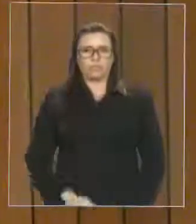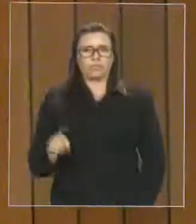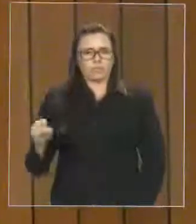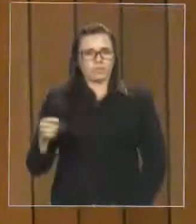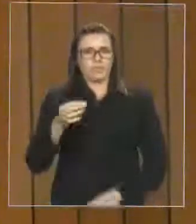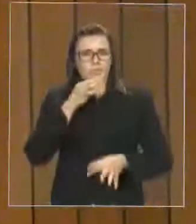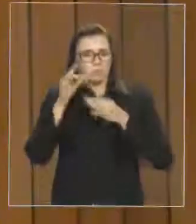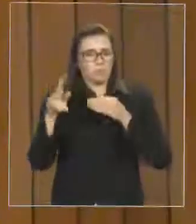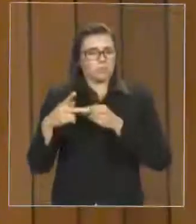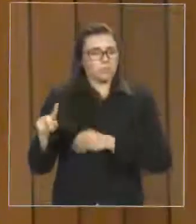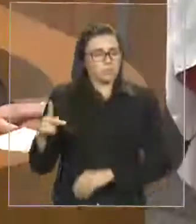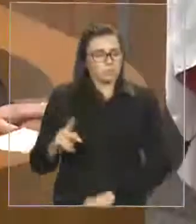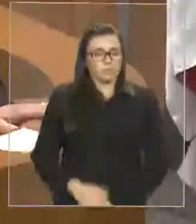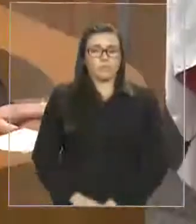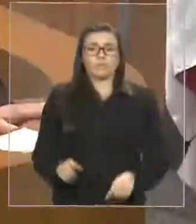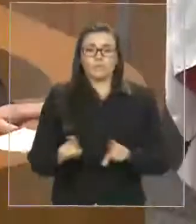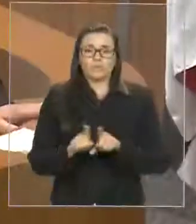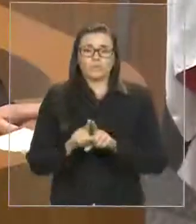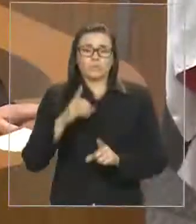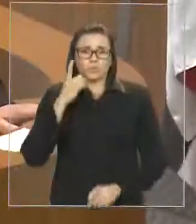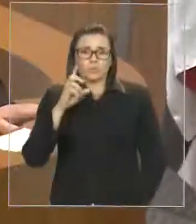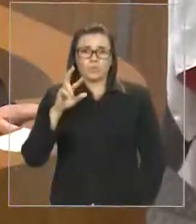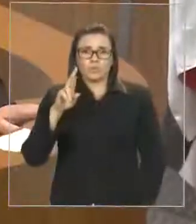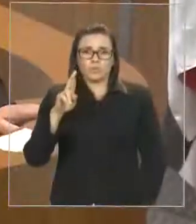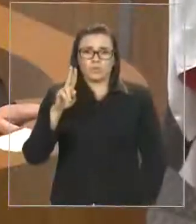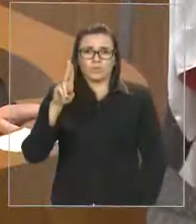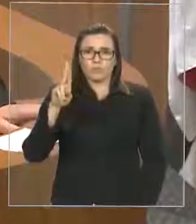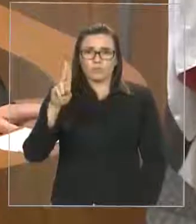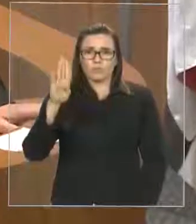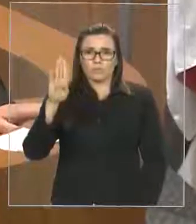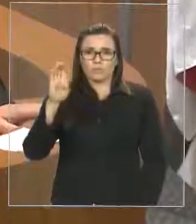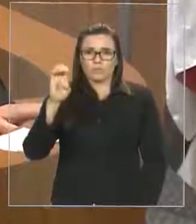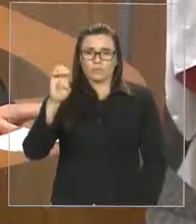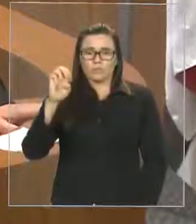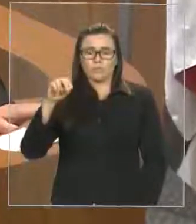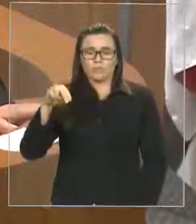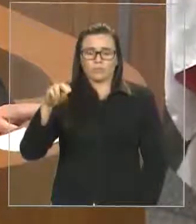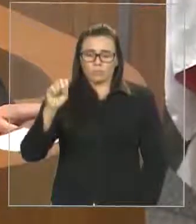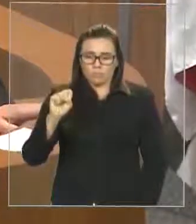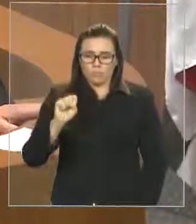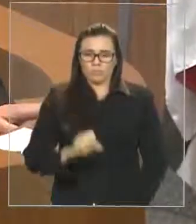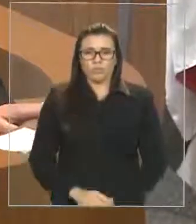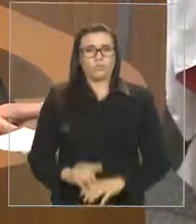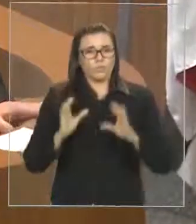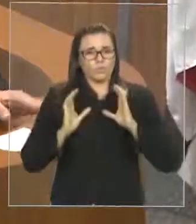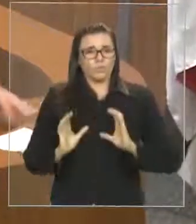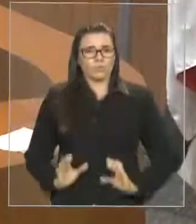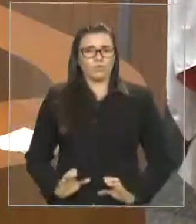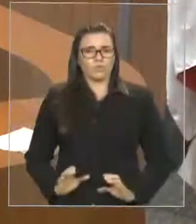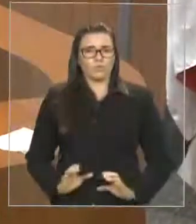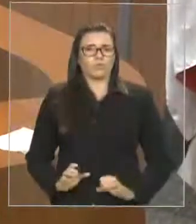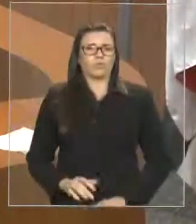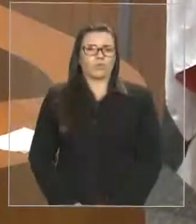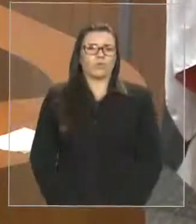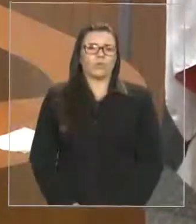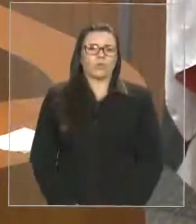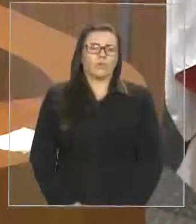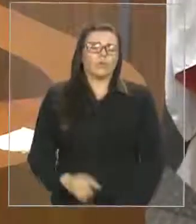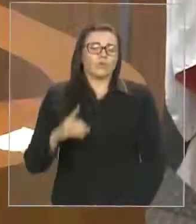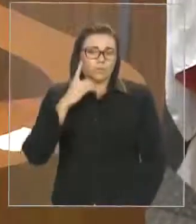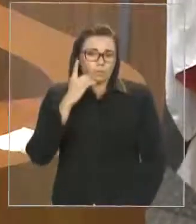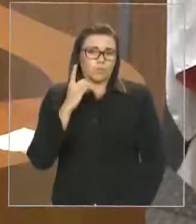política, deputado Rubens Pereira Júnior, coordenador da bancada federal do Maranhão, e que também nos brindou com